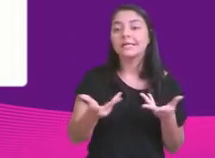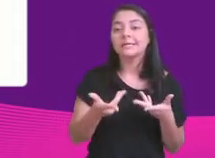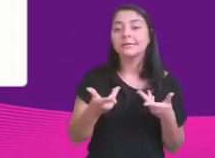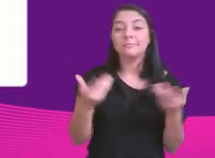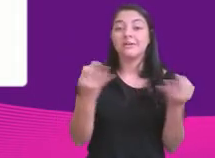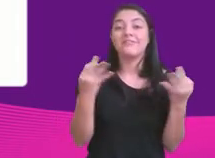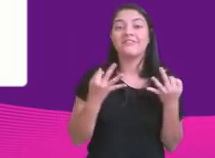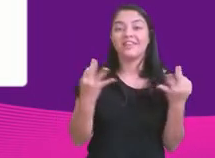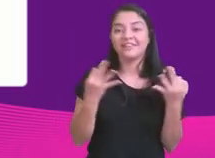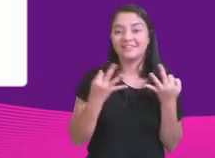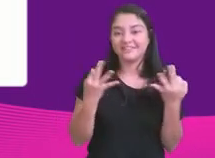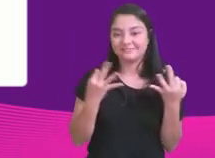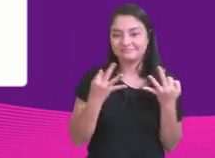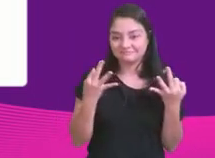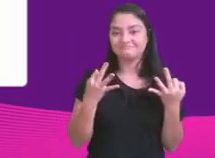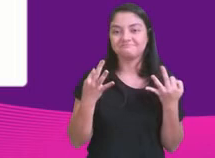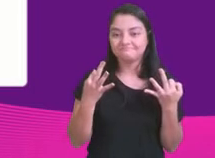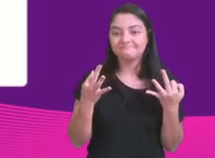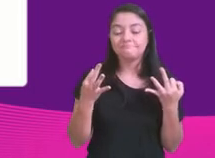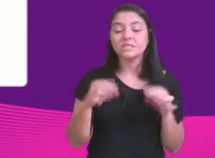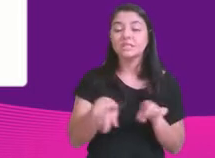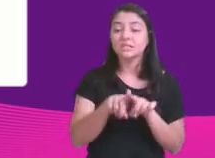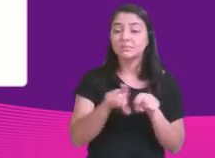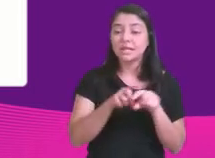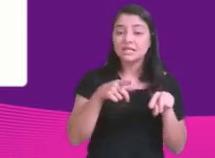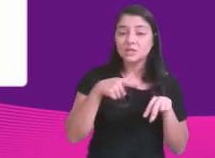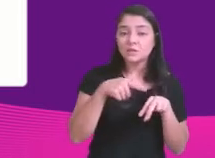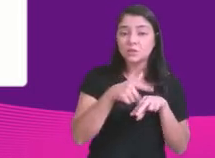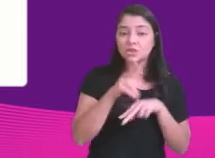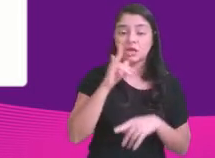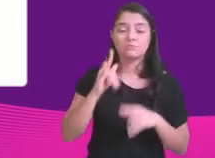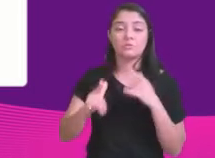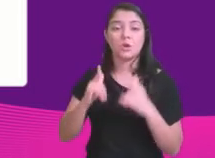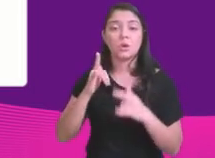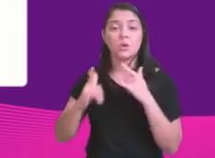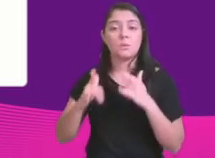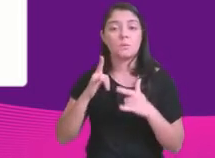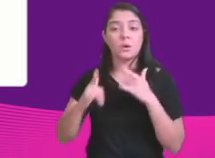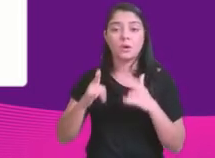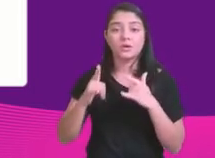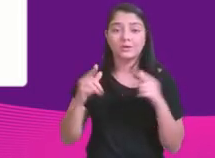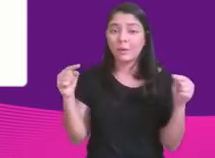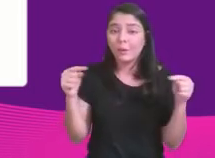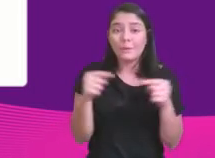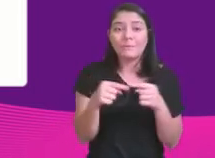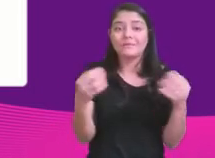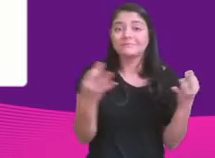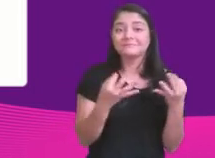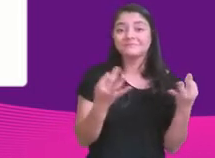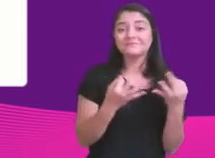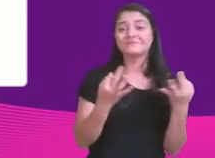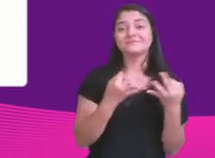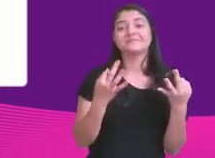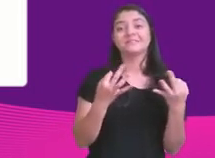perfeita. E a cirurgia robótica, ela oferece exatamente isso. Ela oferece uma